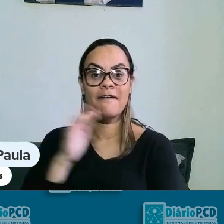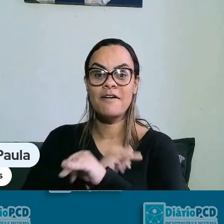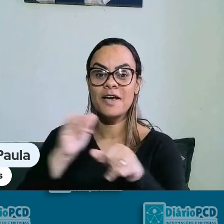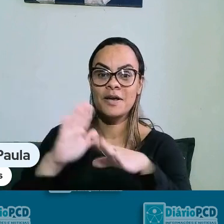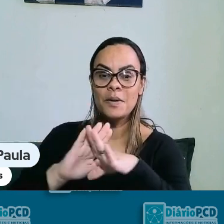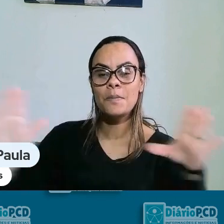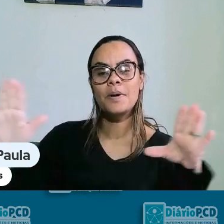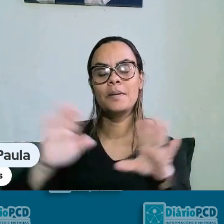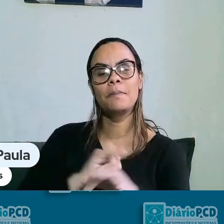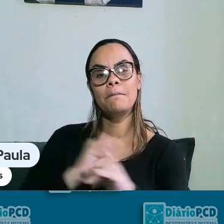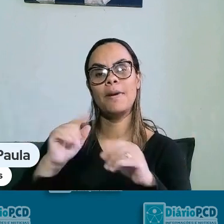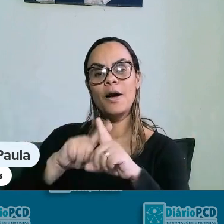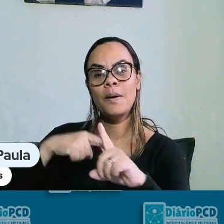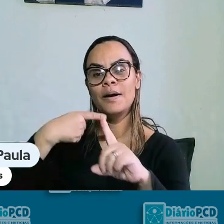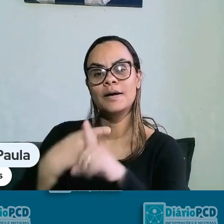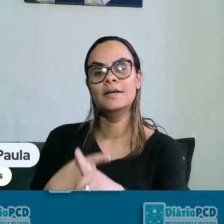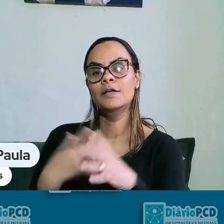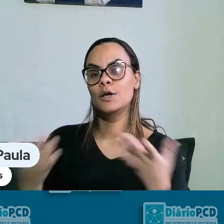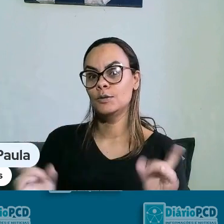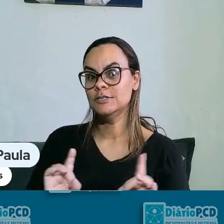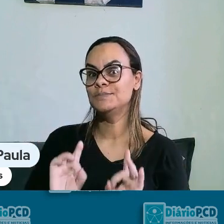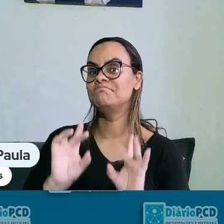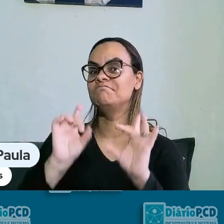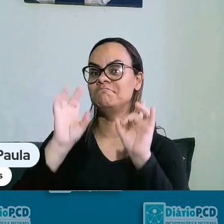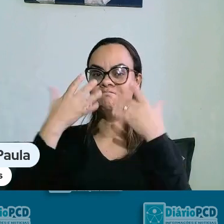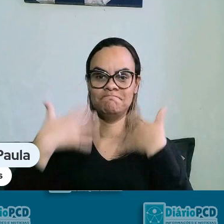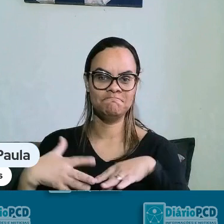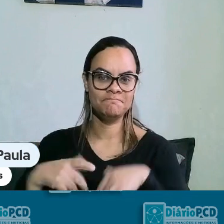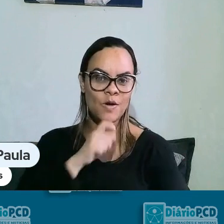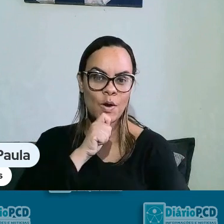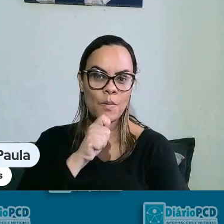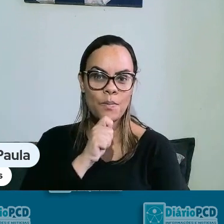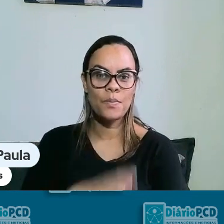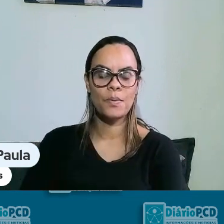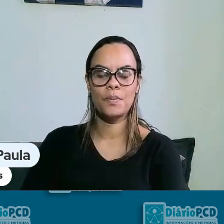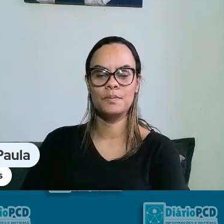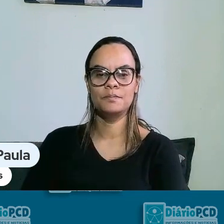PCD, informações exclusivas, entrevistas